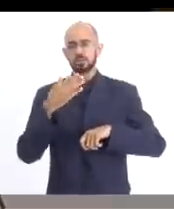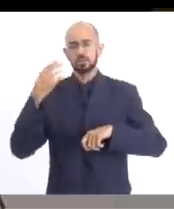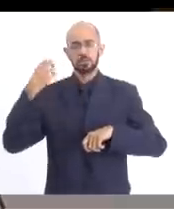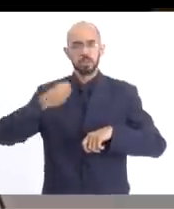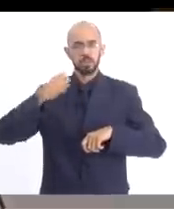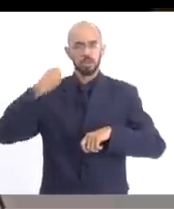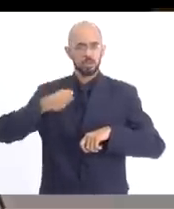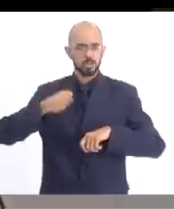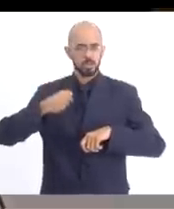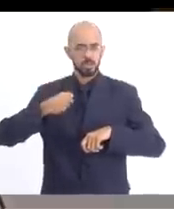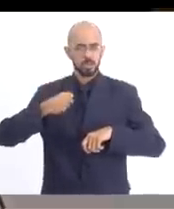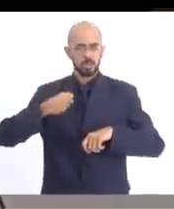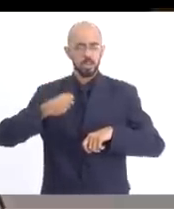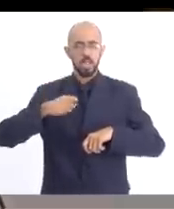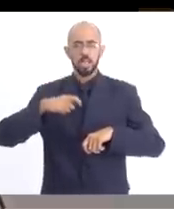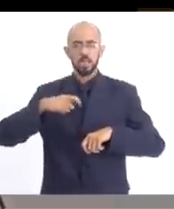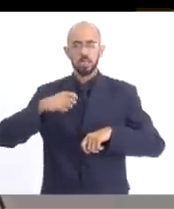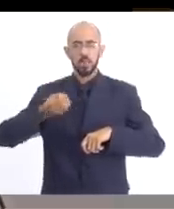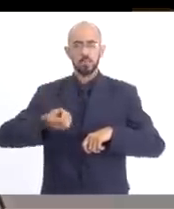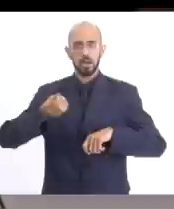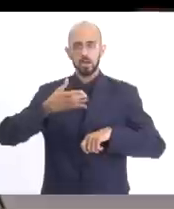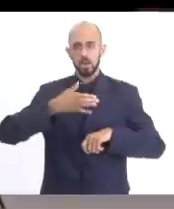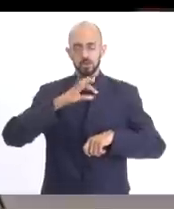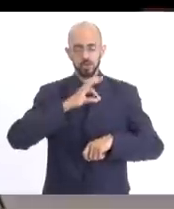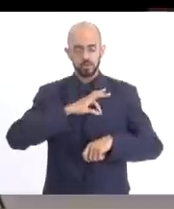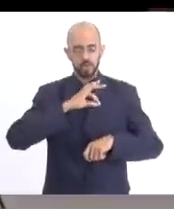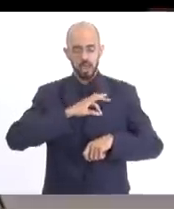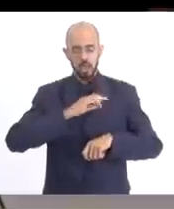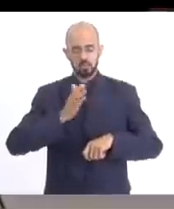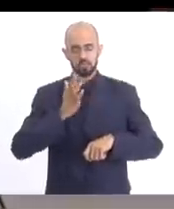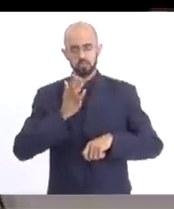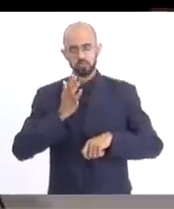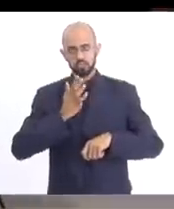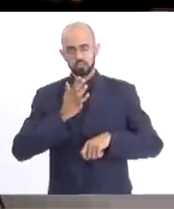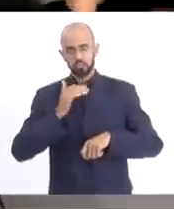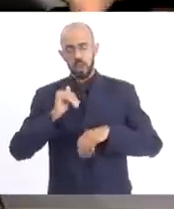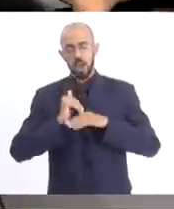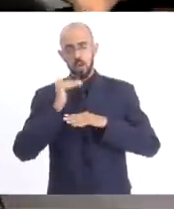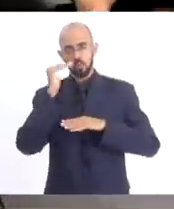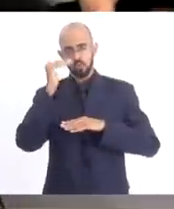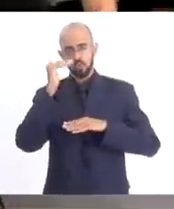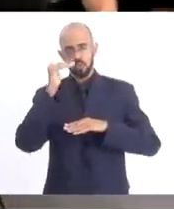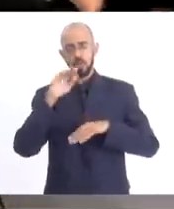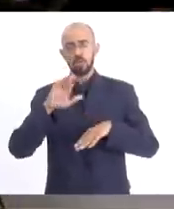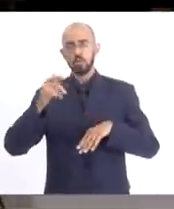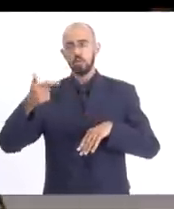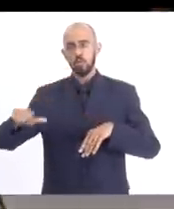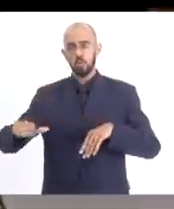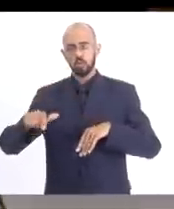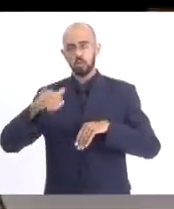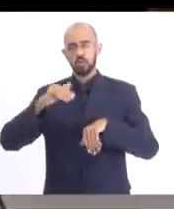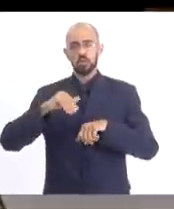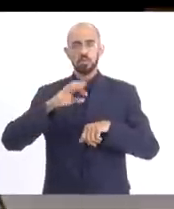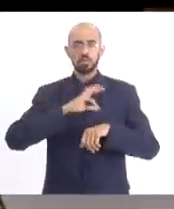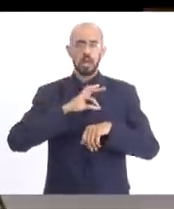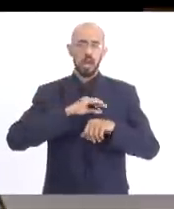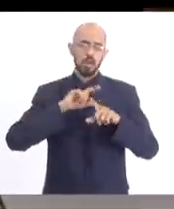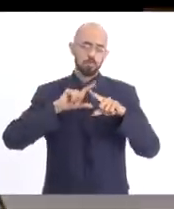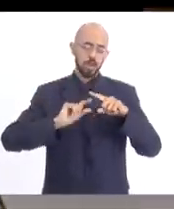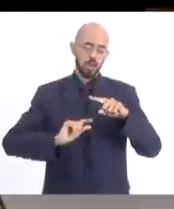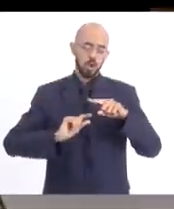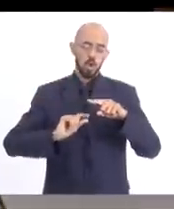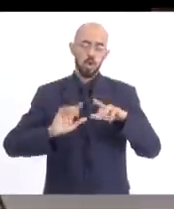pensionistas. Vai ter uma nova com salário alto e outra com salário mais baixo. Aí